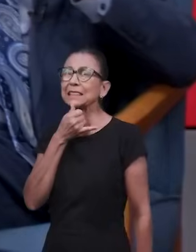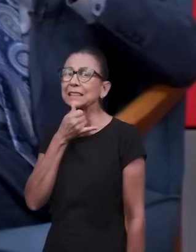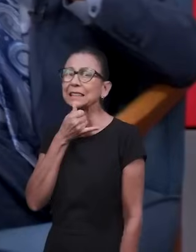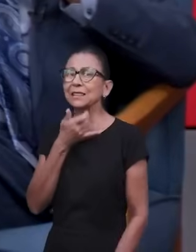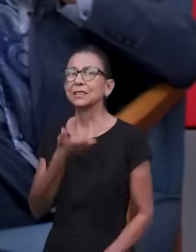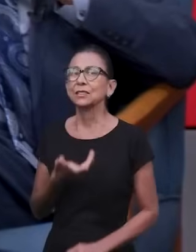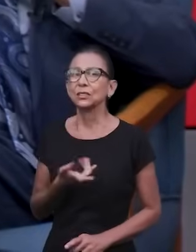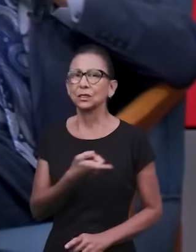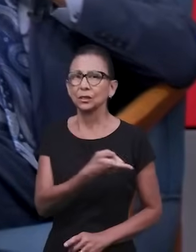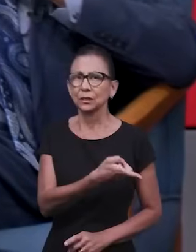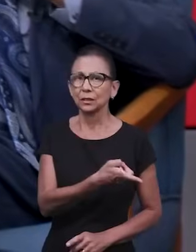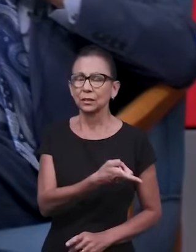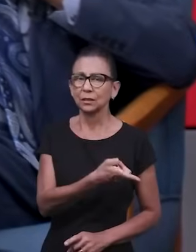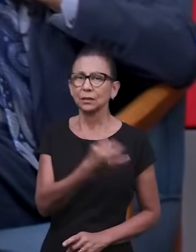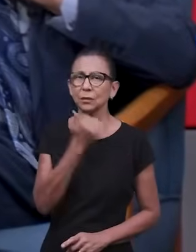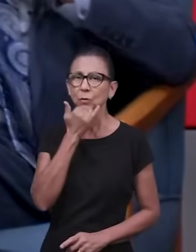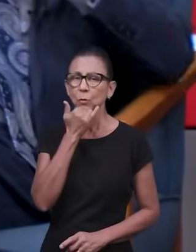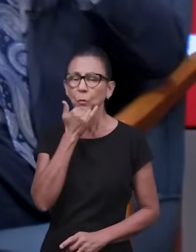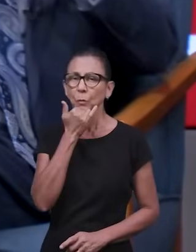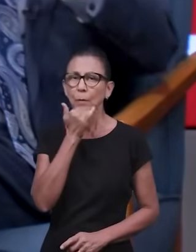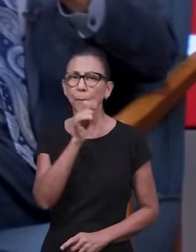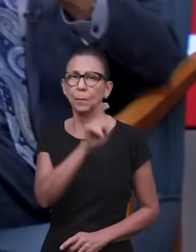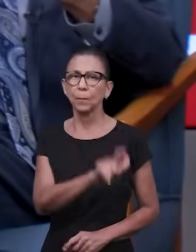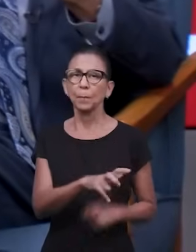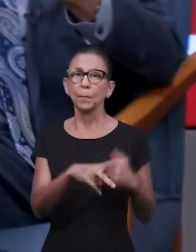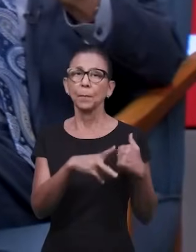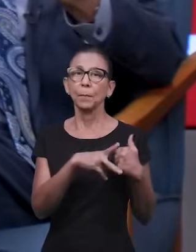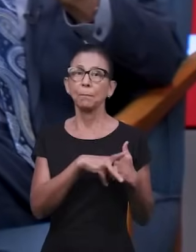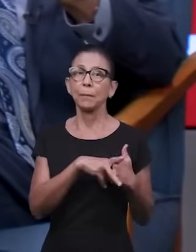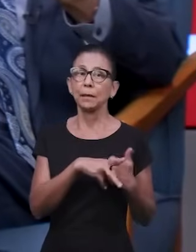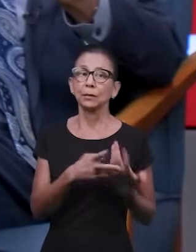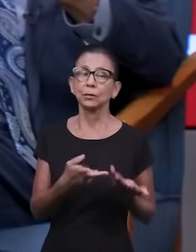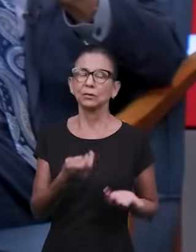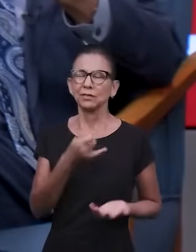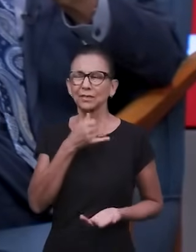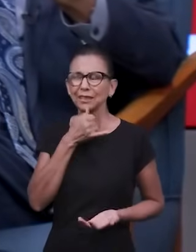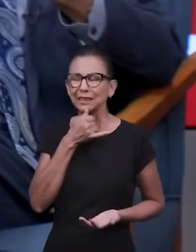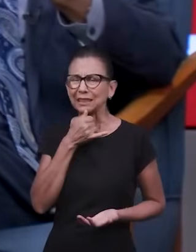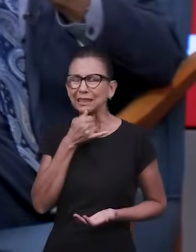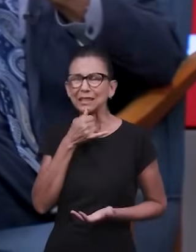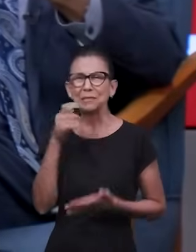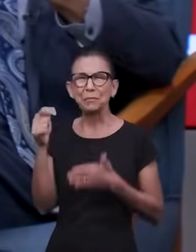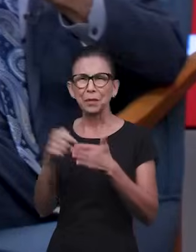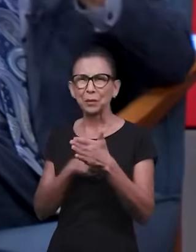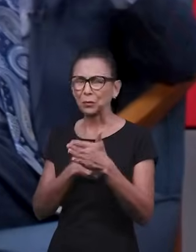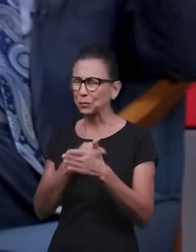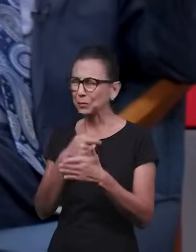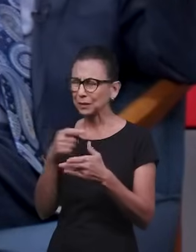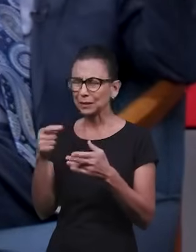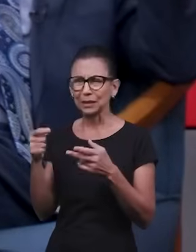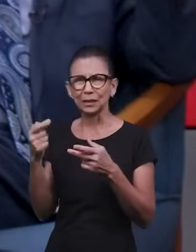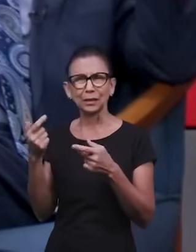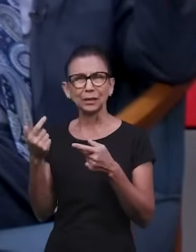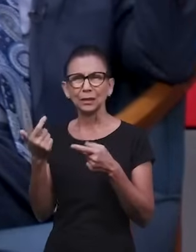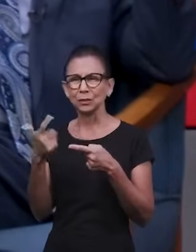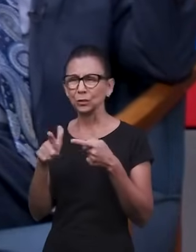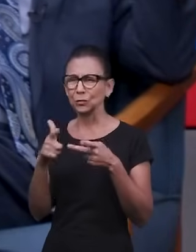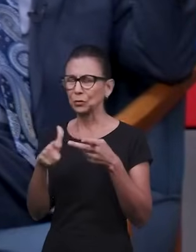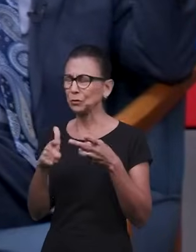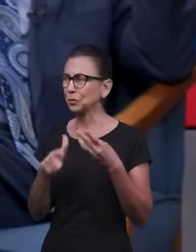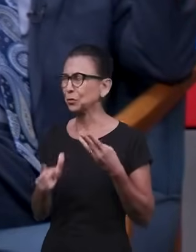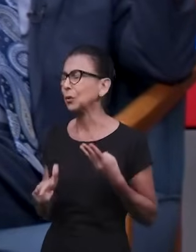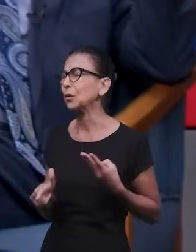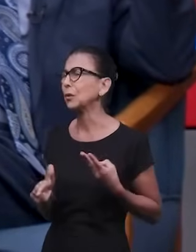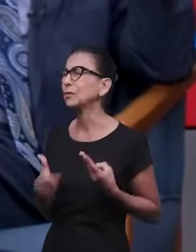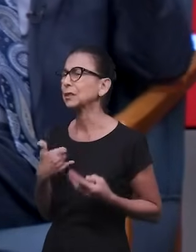começou a entender que ele dependia do Profético ele não sabia lá atrás ele